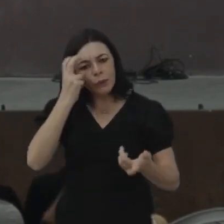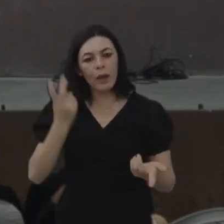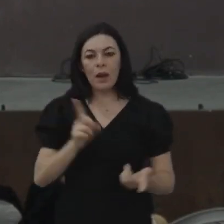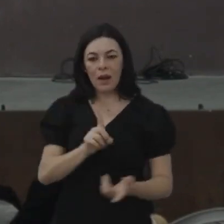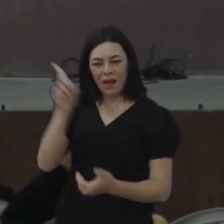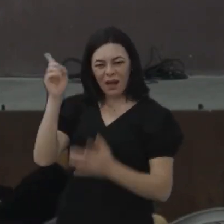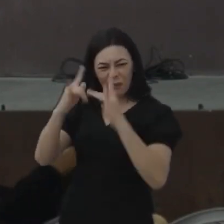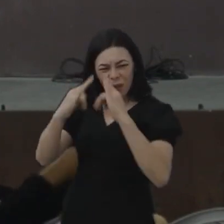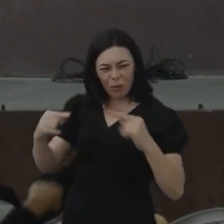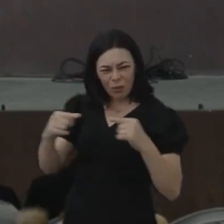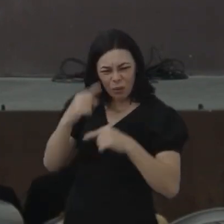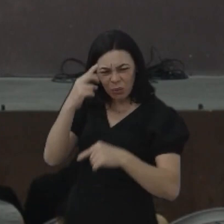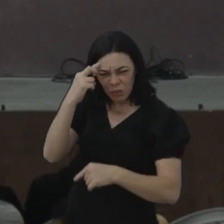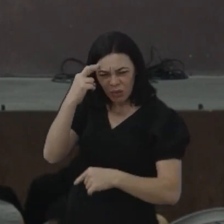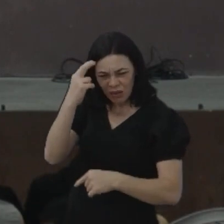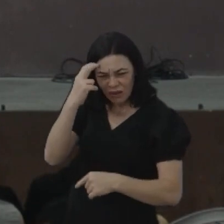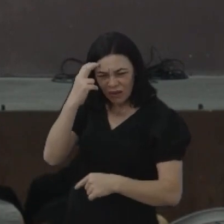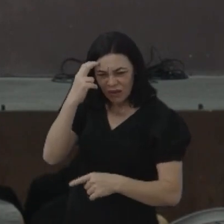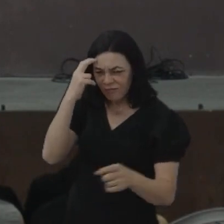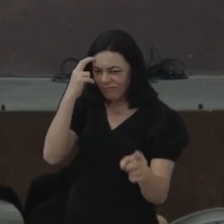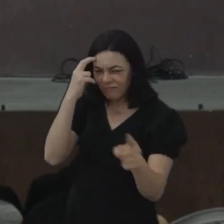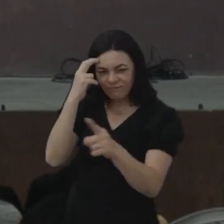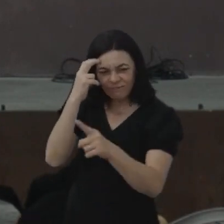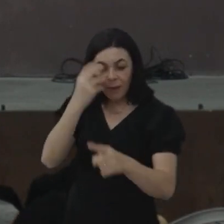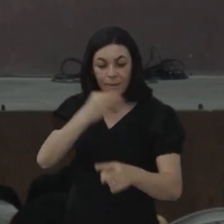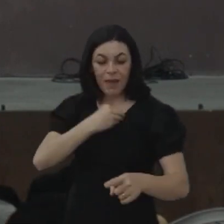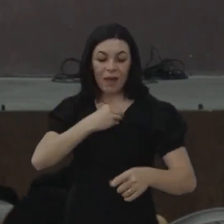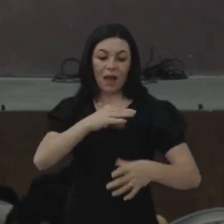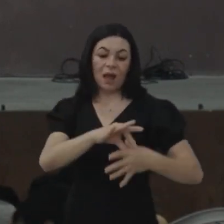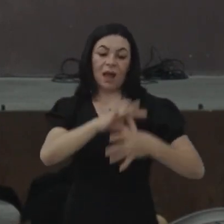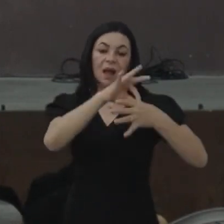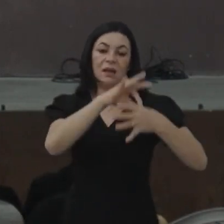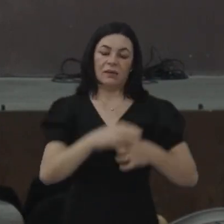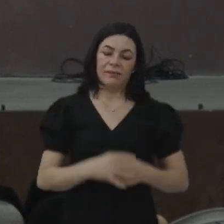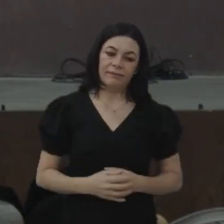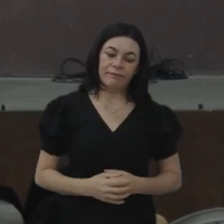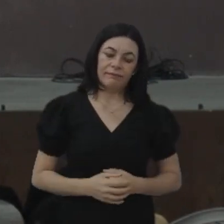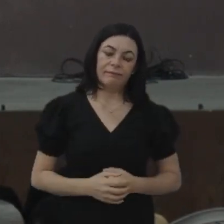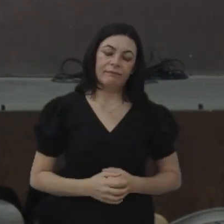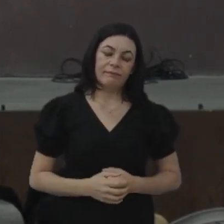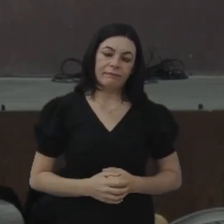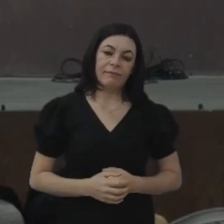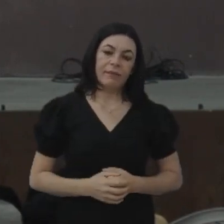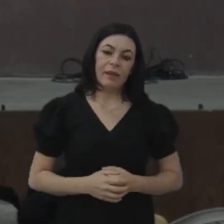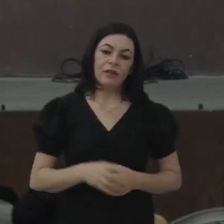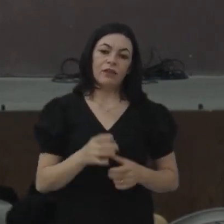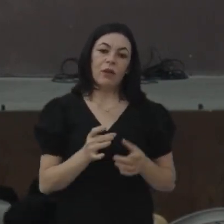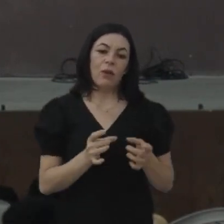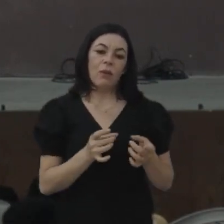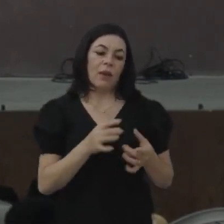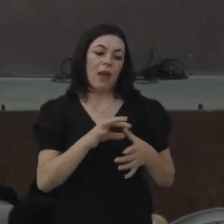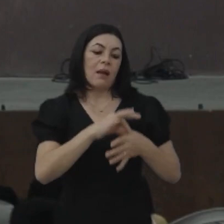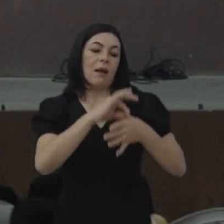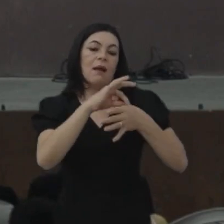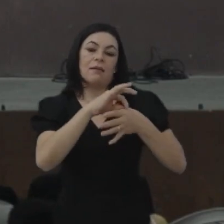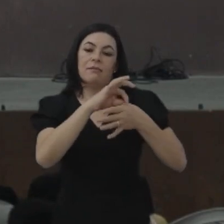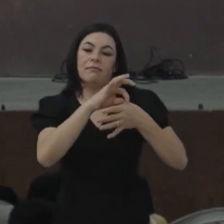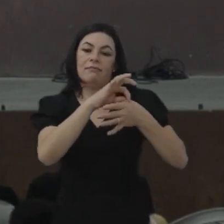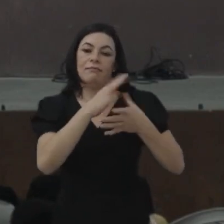não. Aquilo ali é a carne sendo comerciada. É comércio carnal.